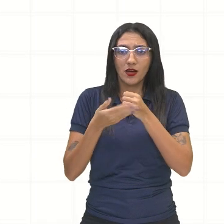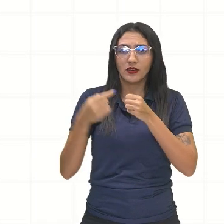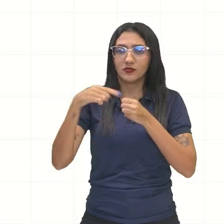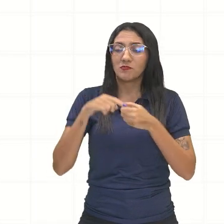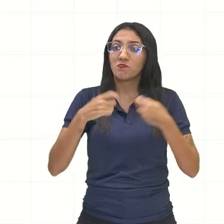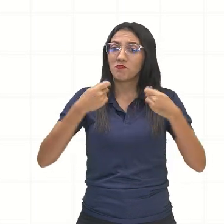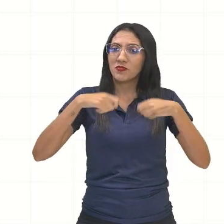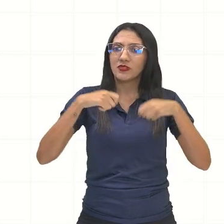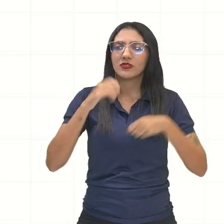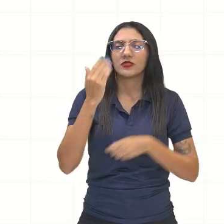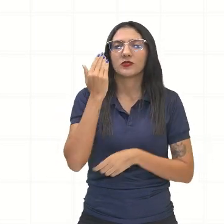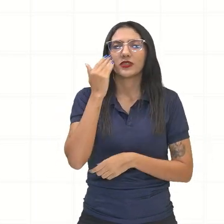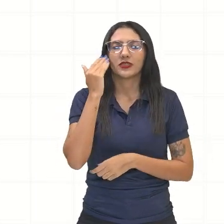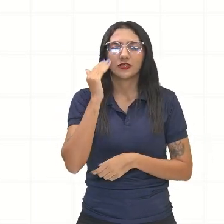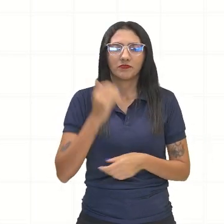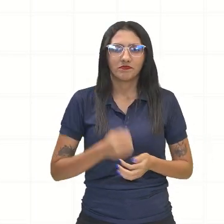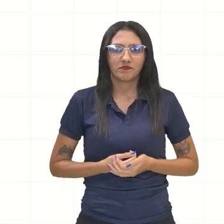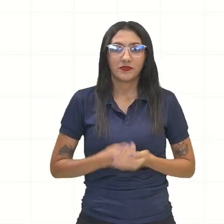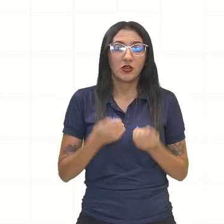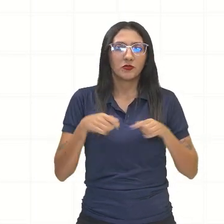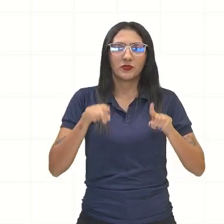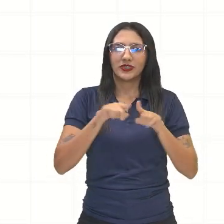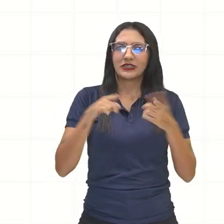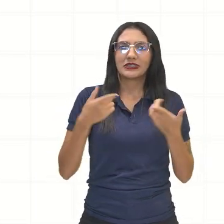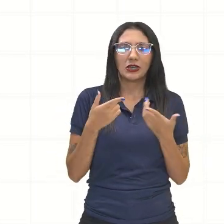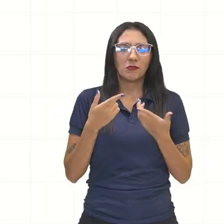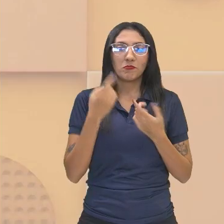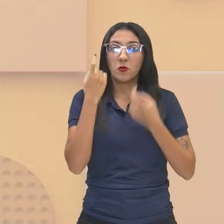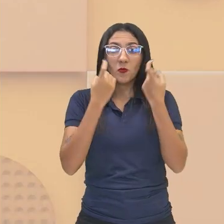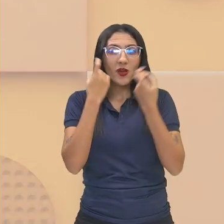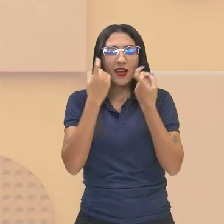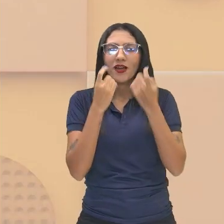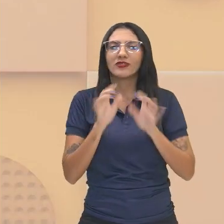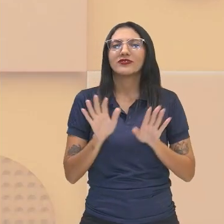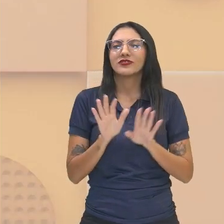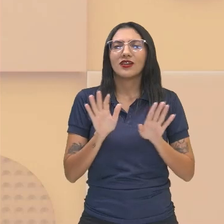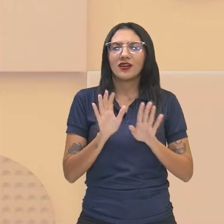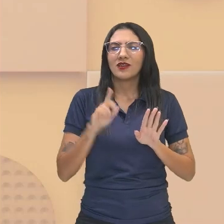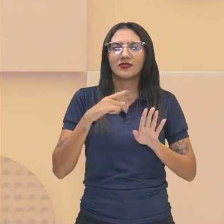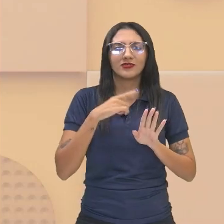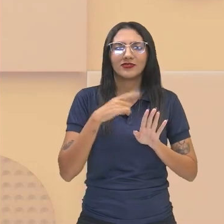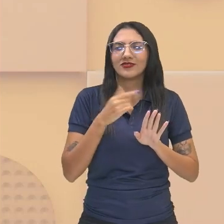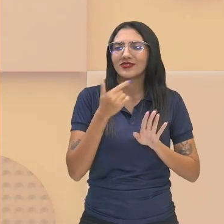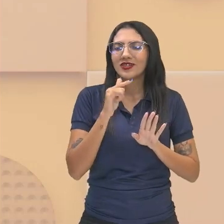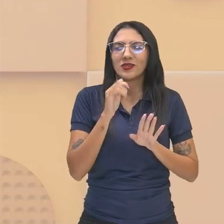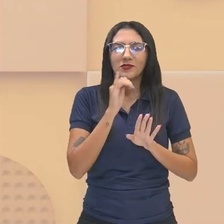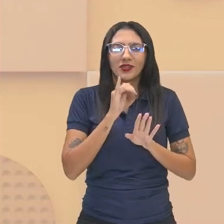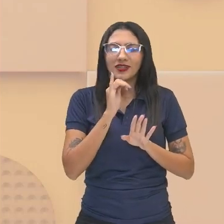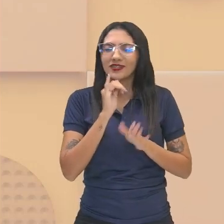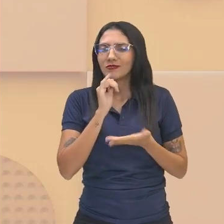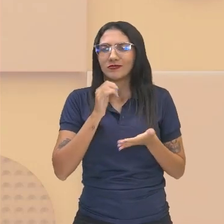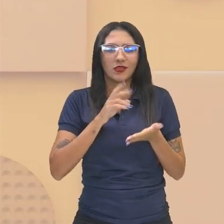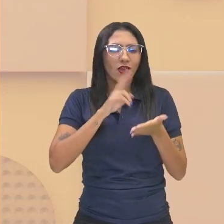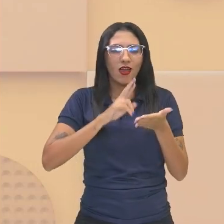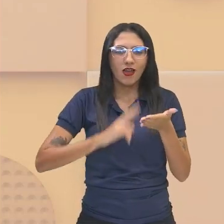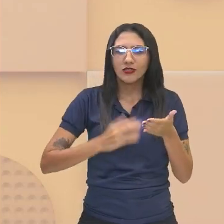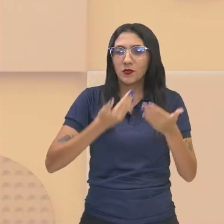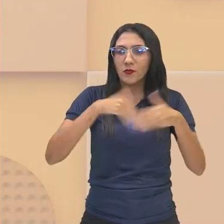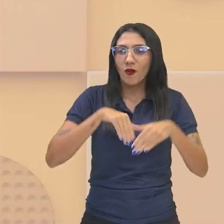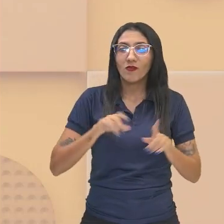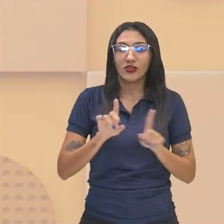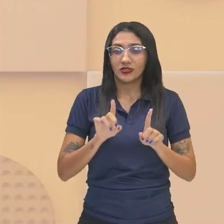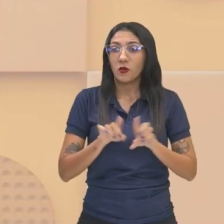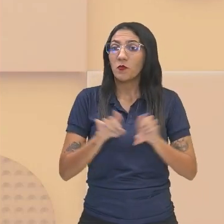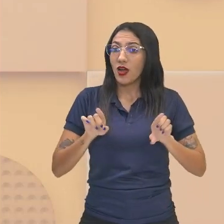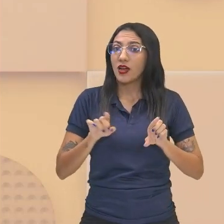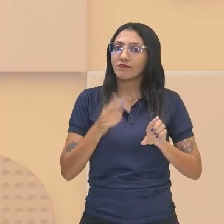saber. Não precisam ficar atônicos, porque isso não vai ser questão, por exemplo, de uma avaliação, mas eu preciso falar